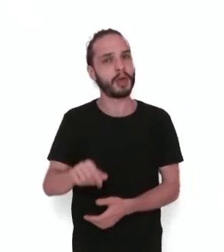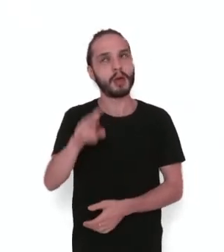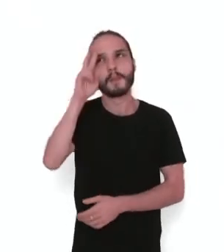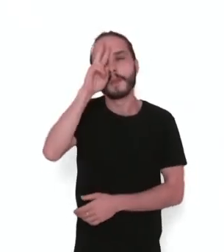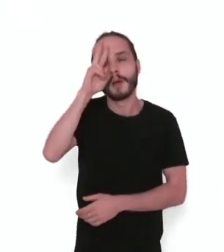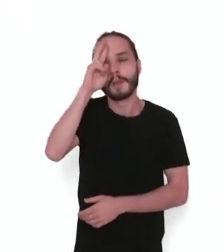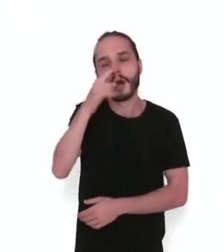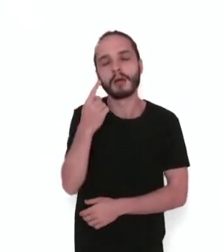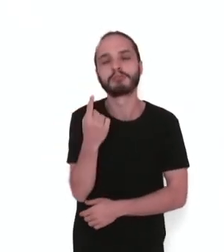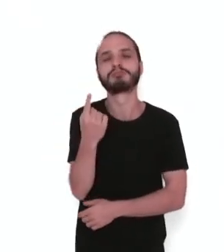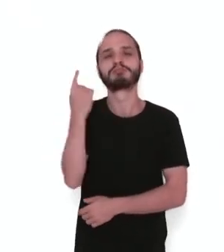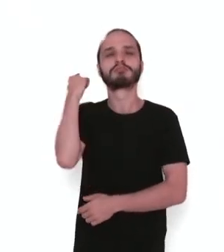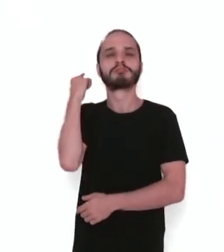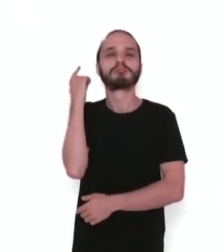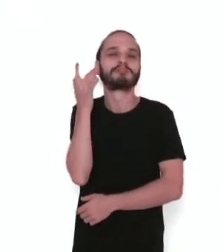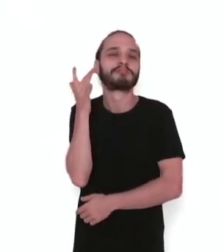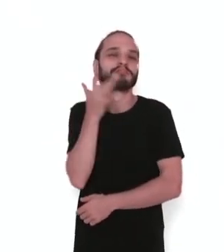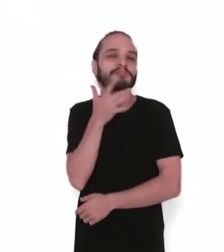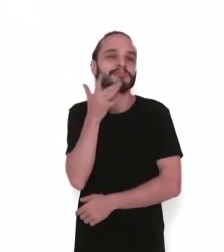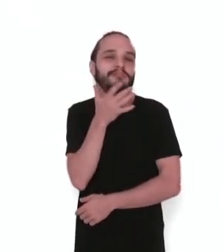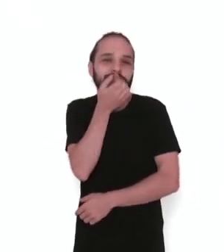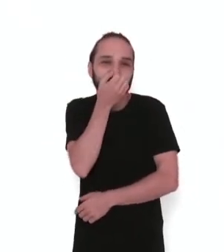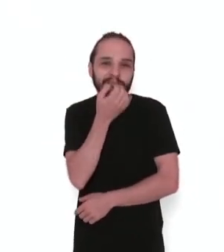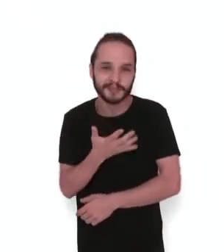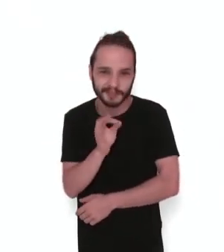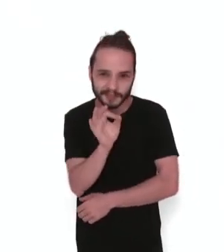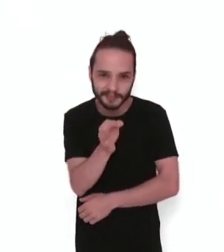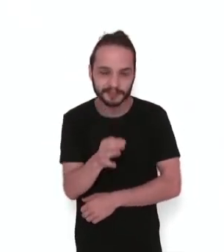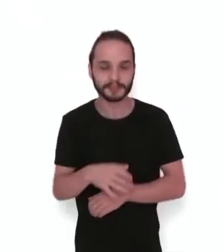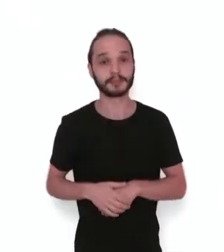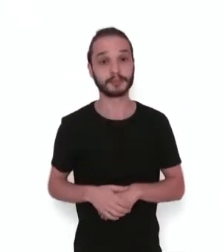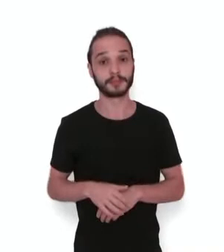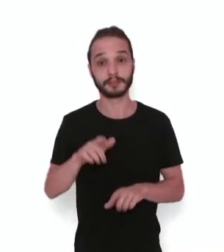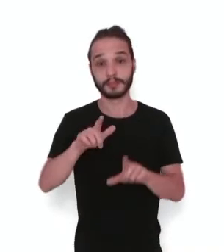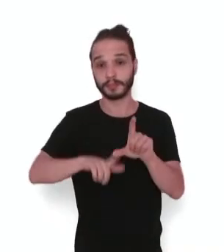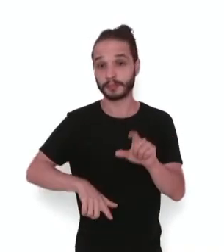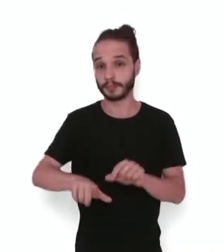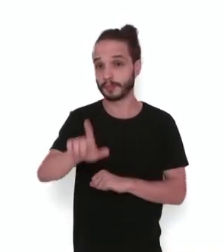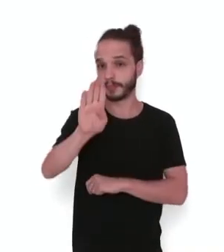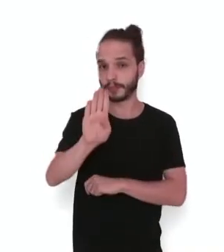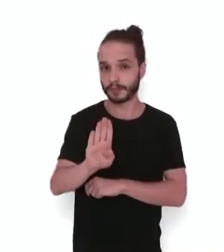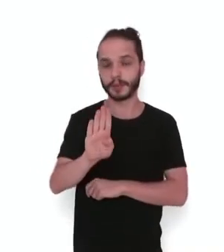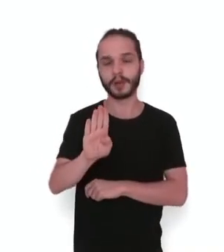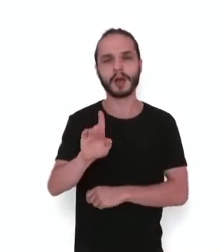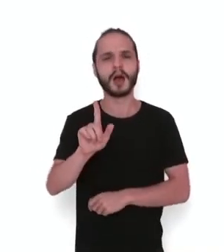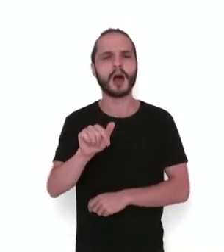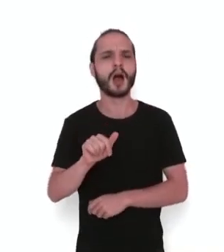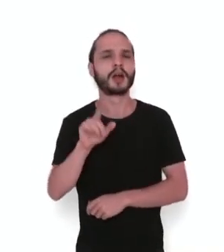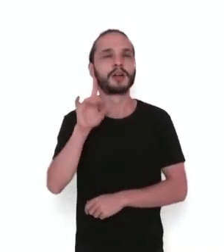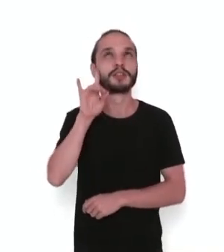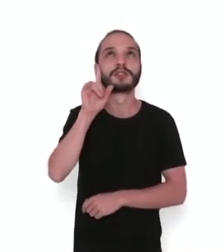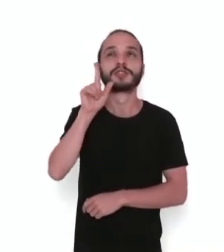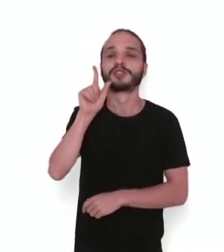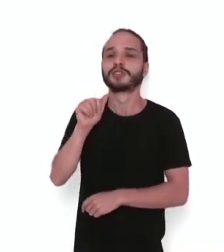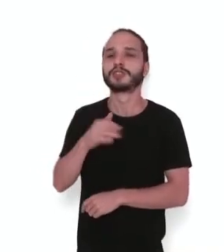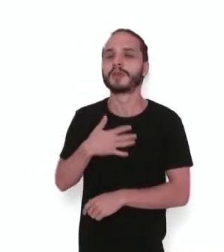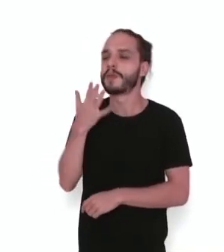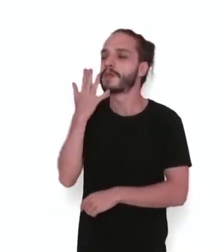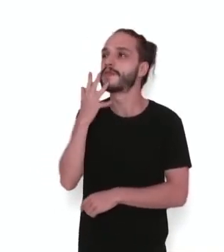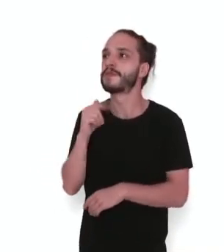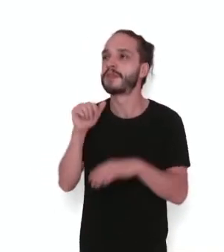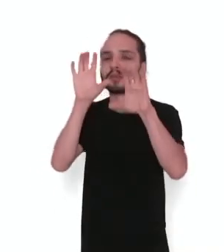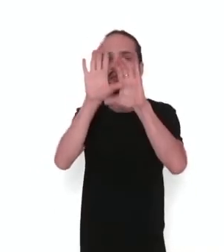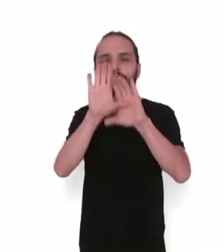aquela coisa boa, não é mesmo? Na letra B, o trecho, ó dias de minha infância, ó meu céu de primavera,